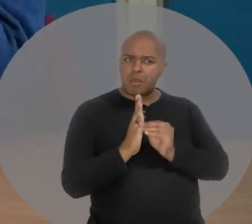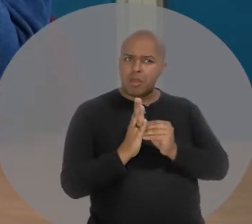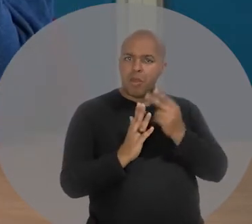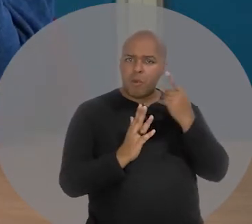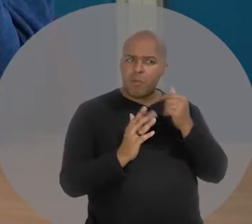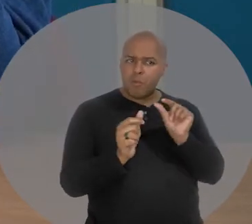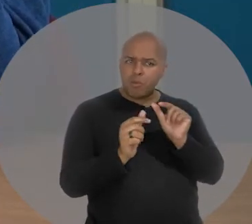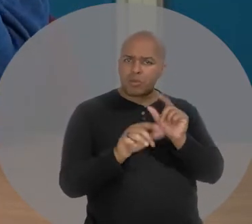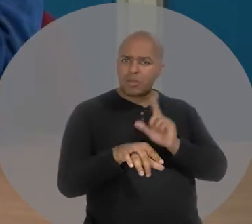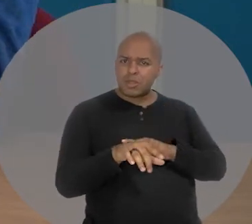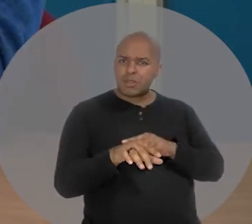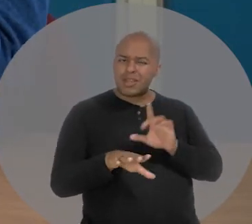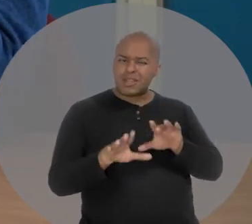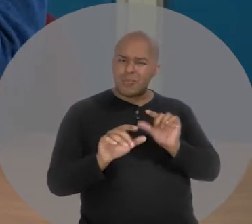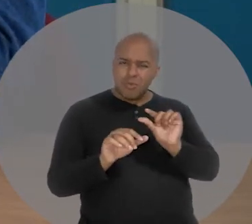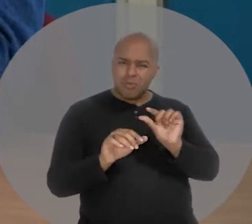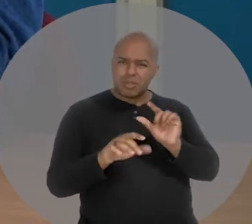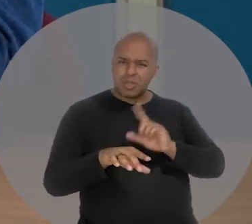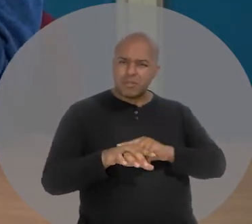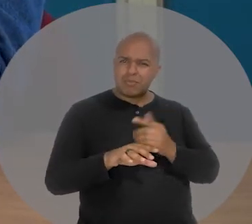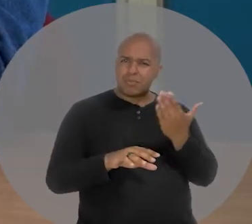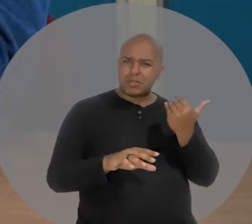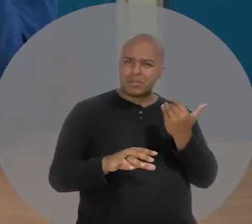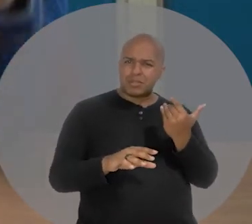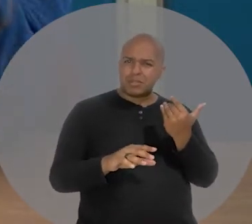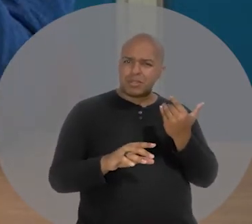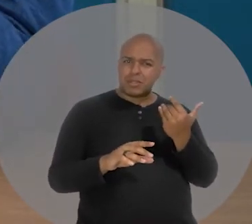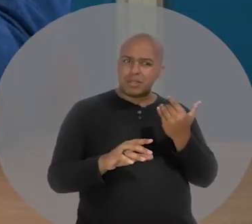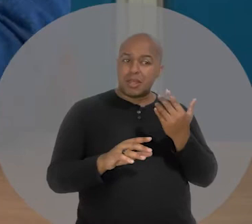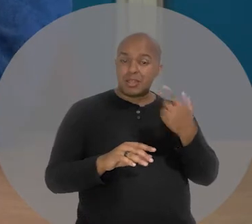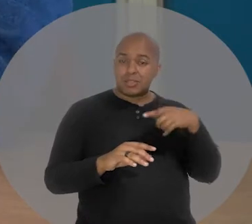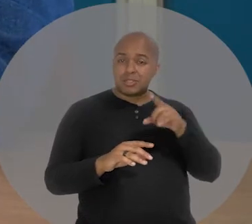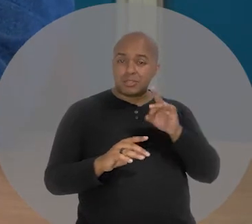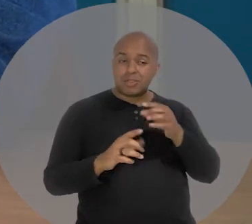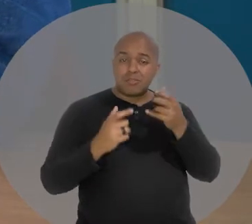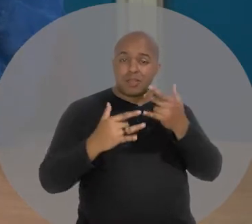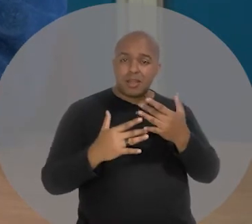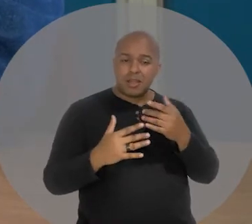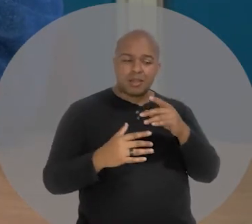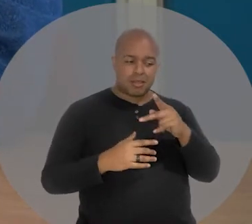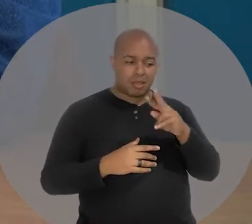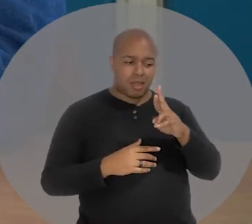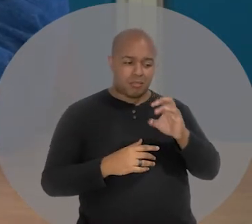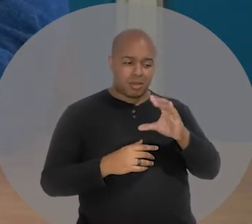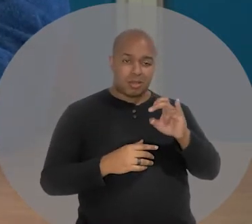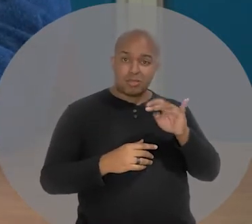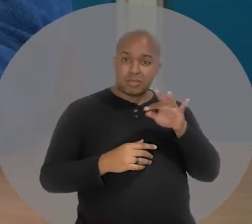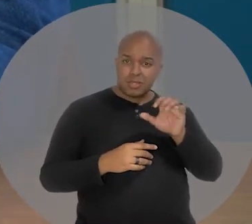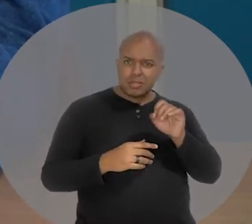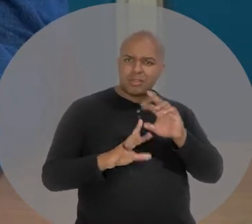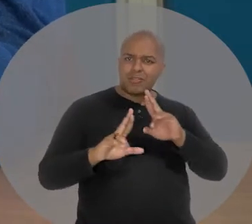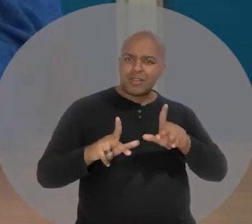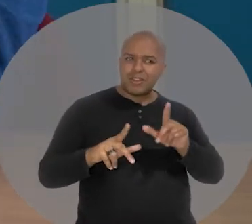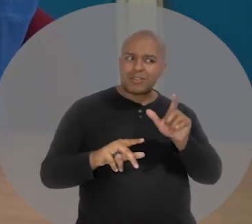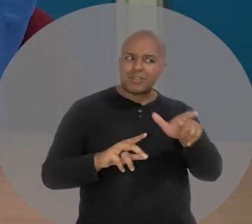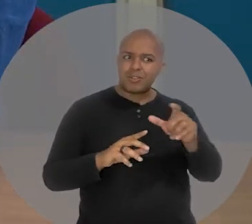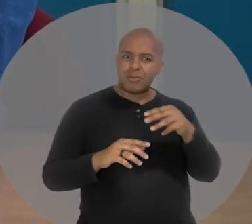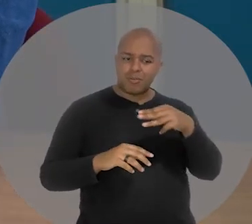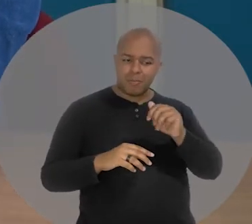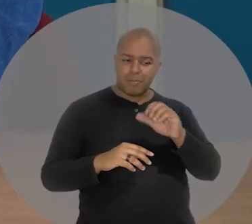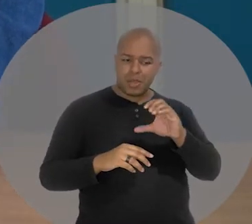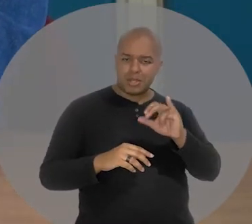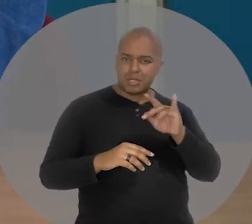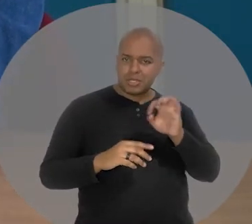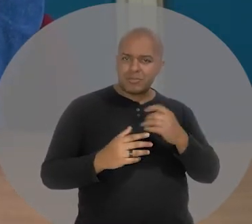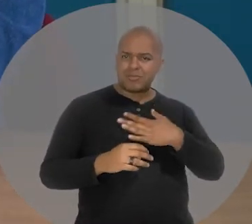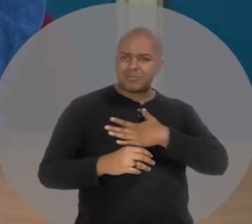né? Até pouquíssimo tempo atrás, a gente só dizia preconceito, né? Diferente do machismo, do